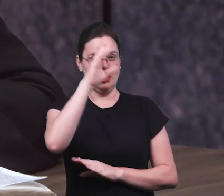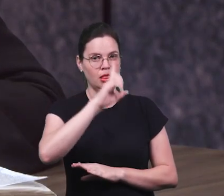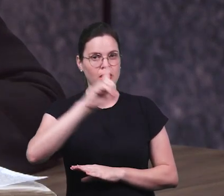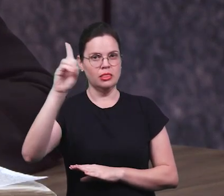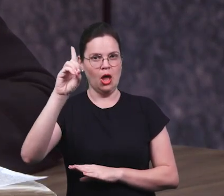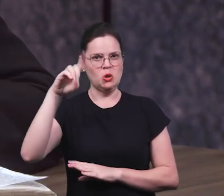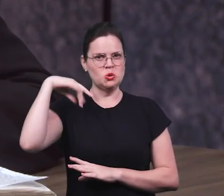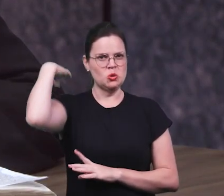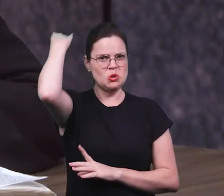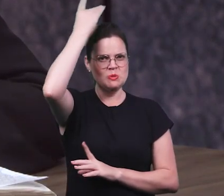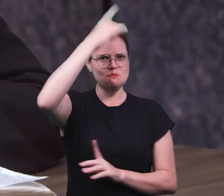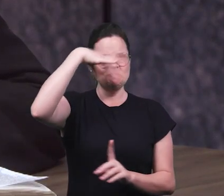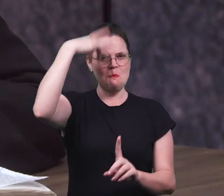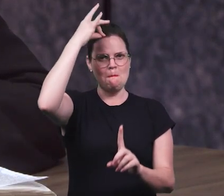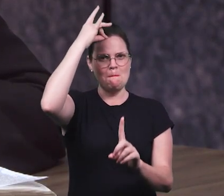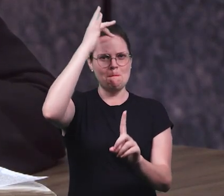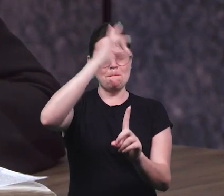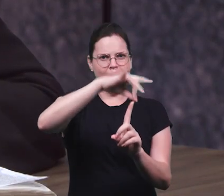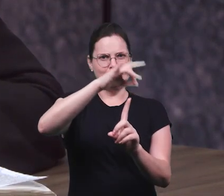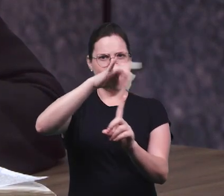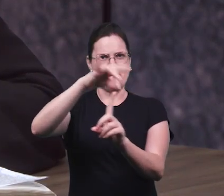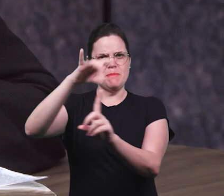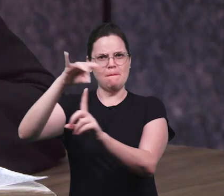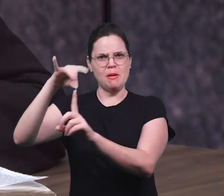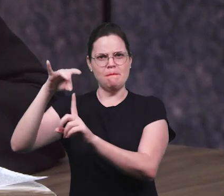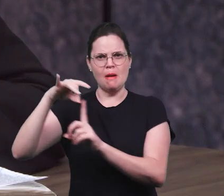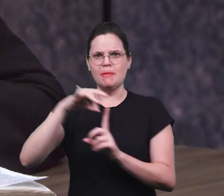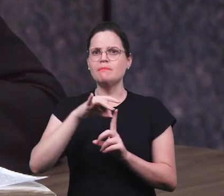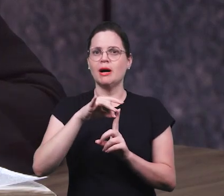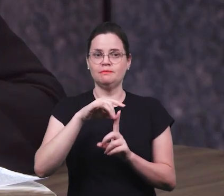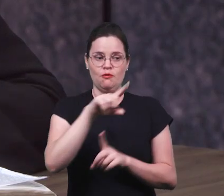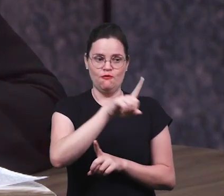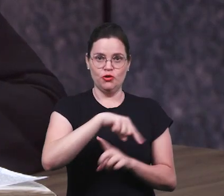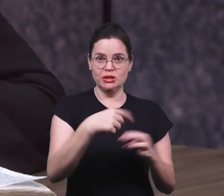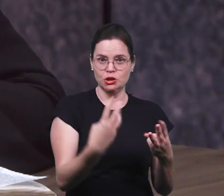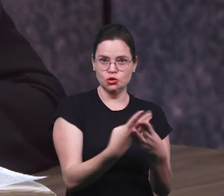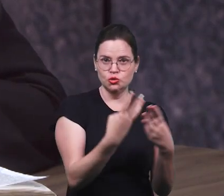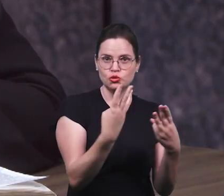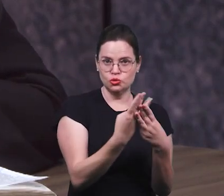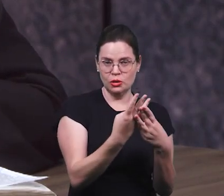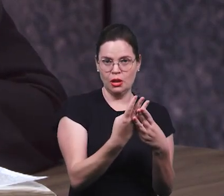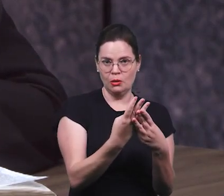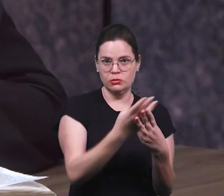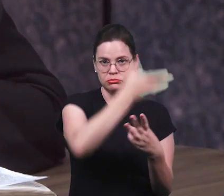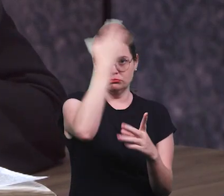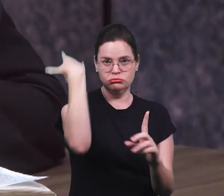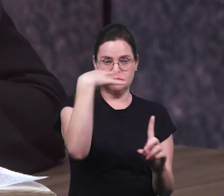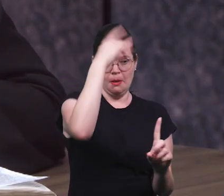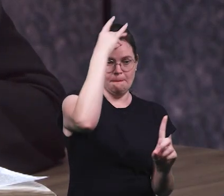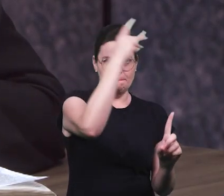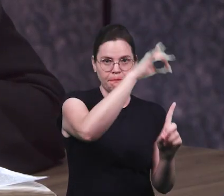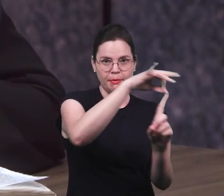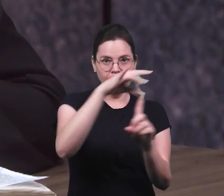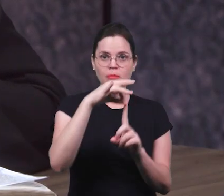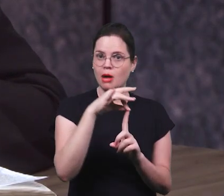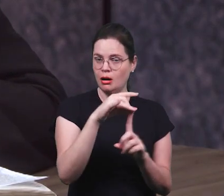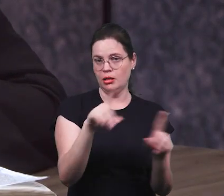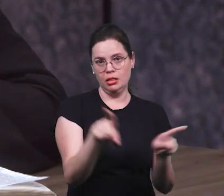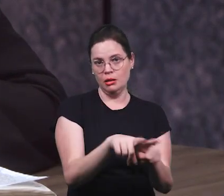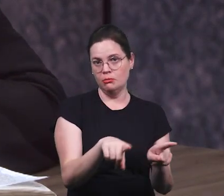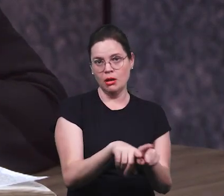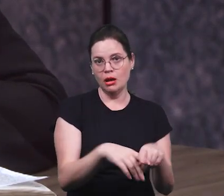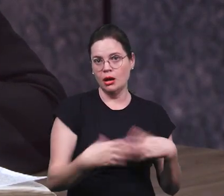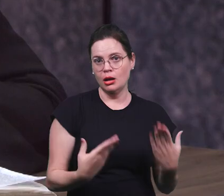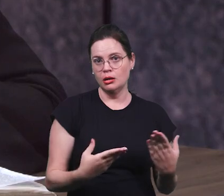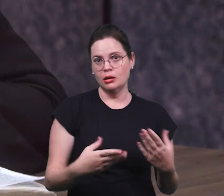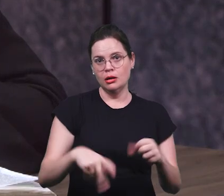batizou com o Espírito Santo os judeus que guardavam a lei e batizou com o Espírito Santo os gentios